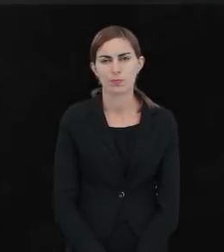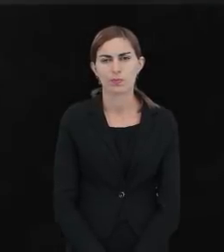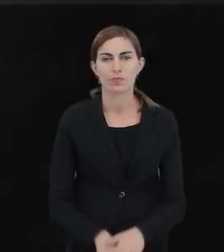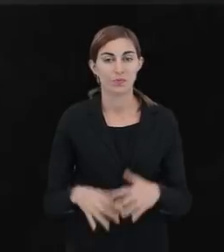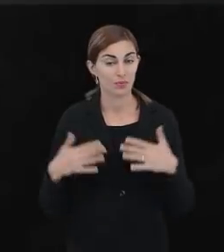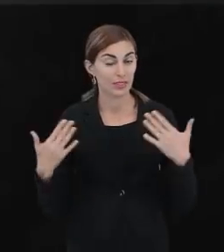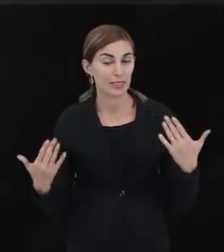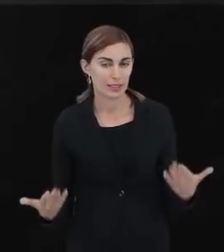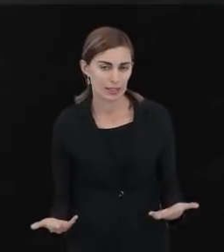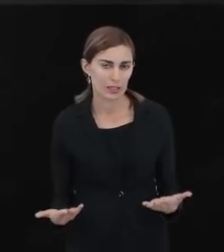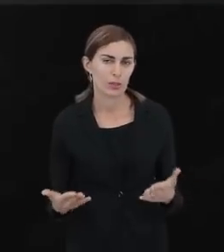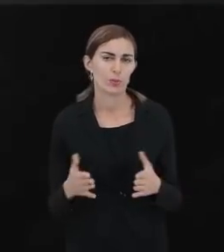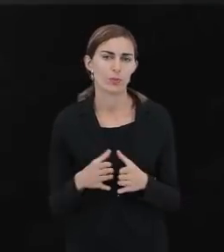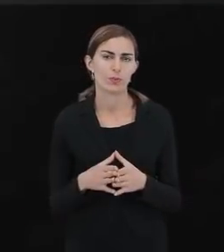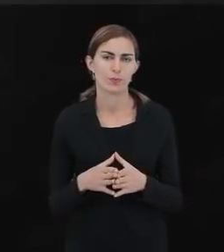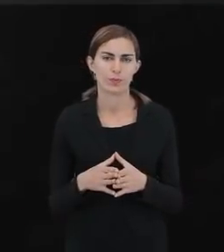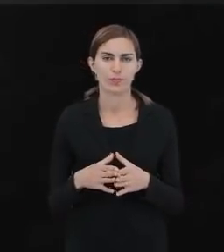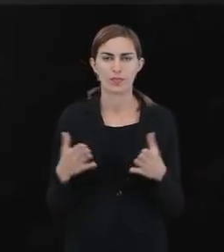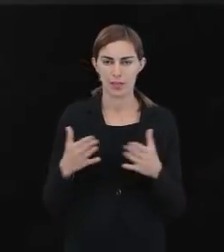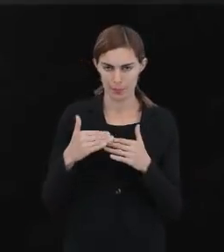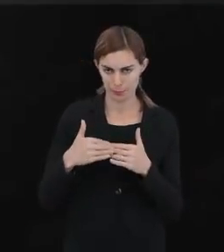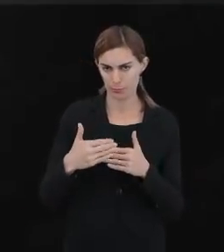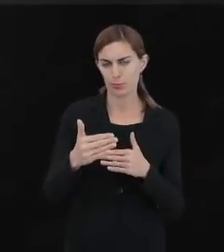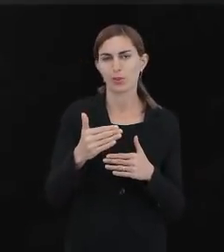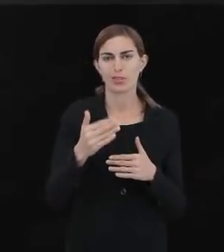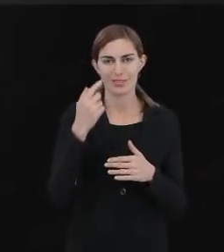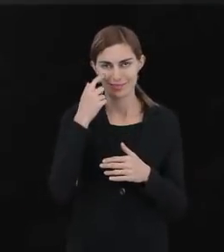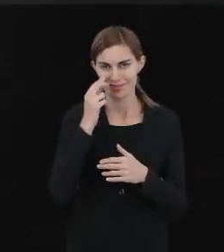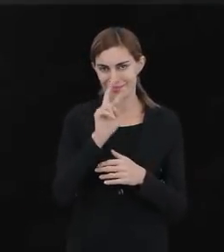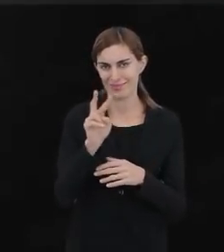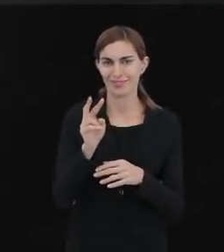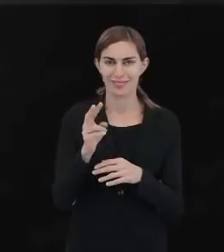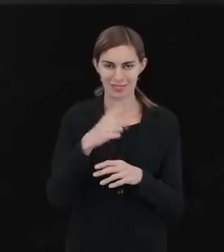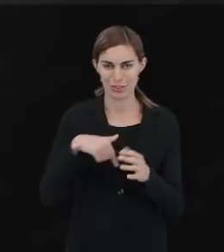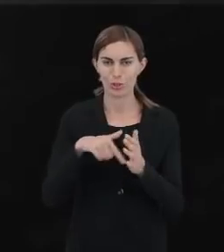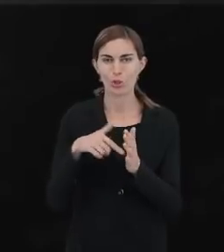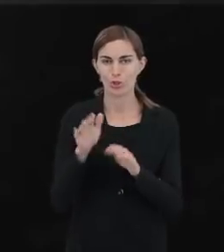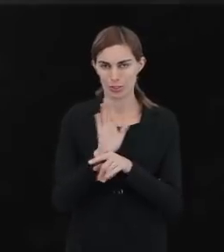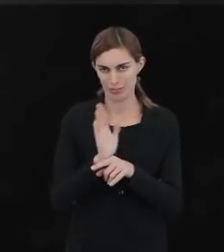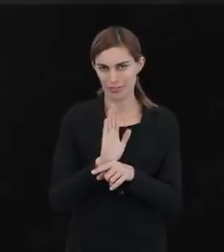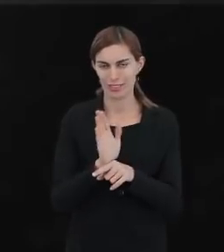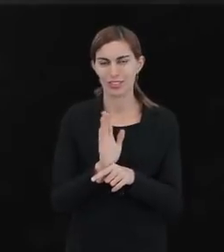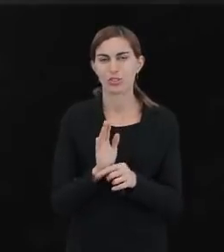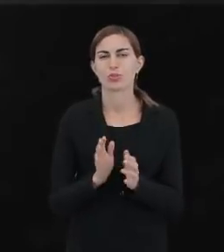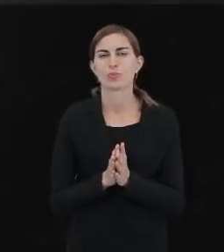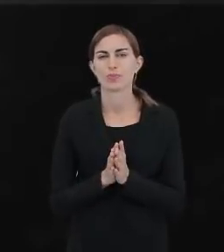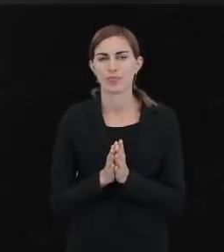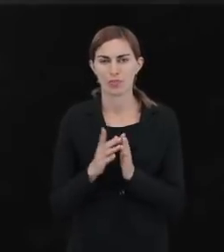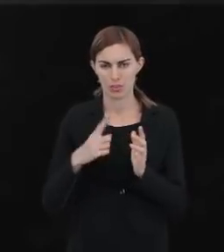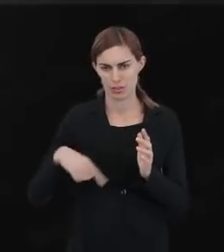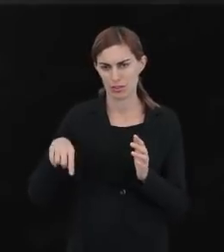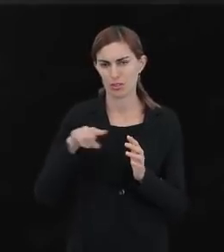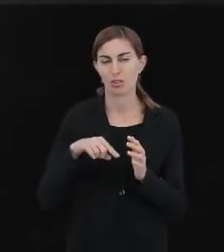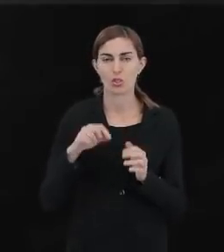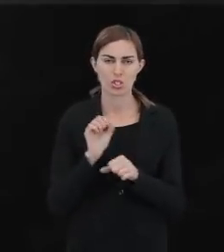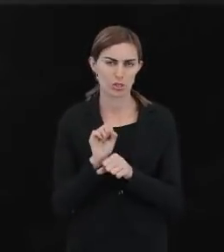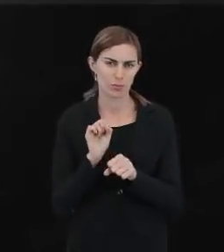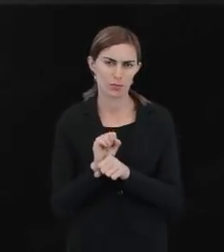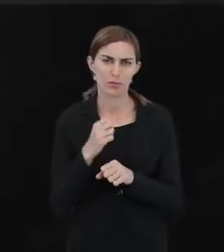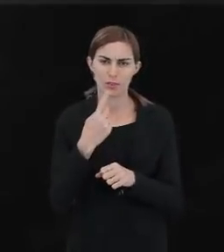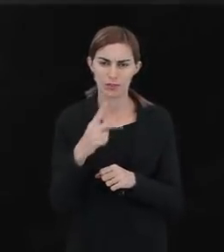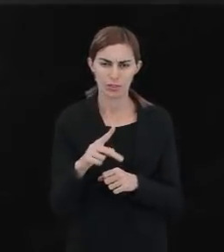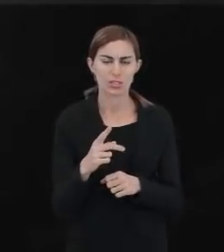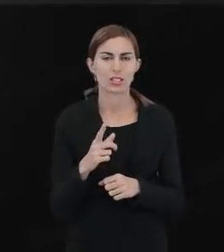então é após ter a assistir o nosso vídeo nós esperamos que